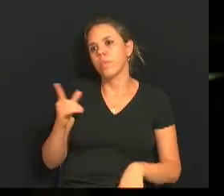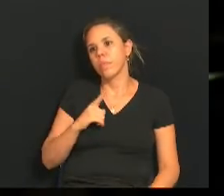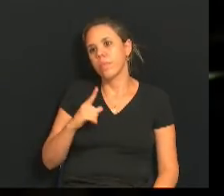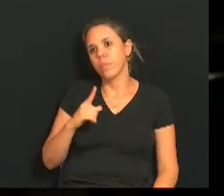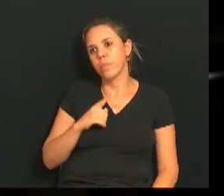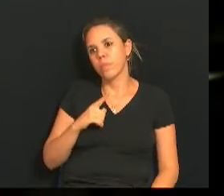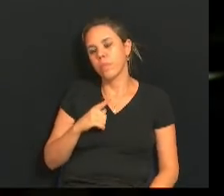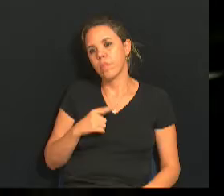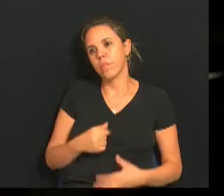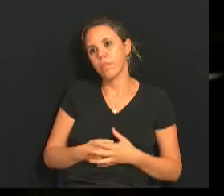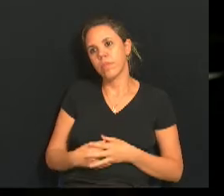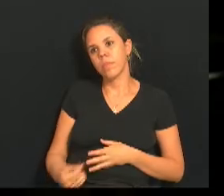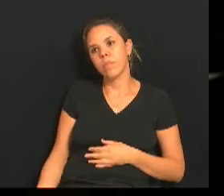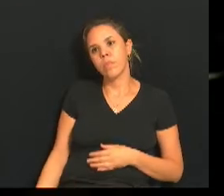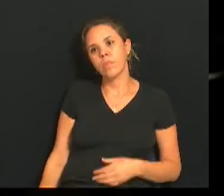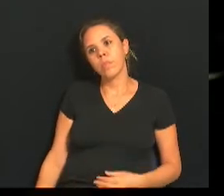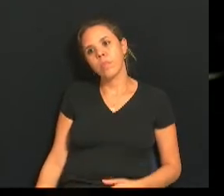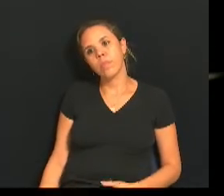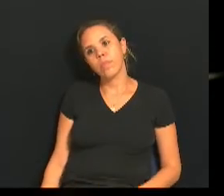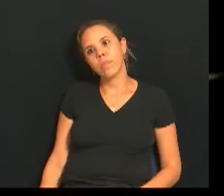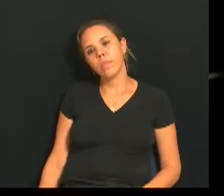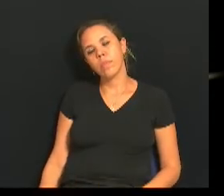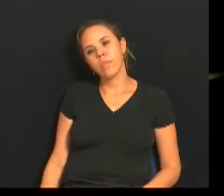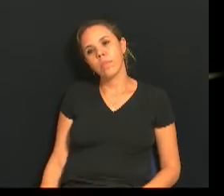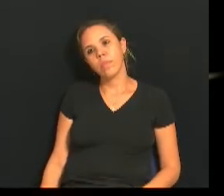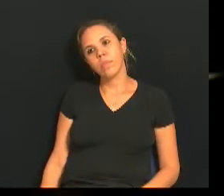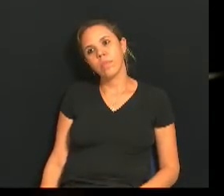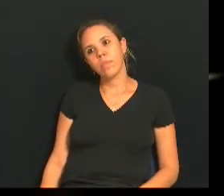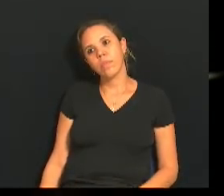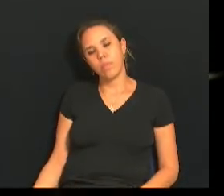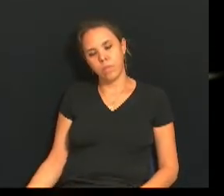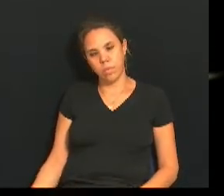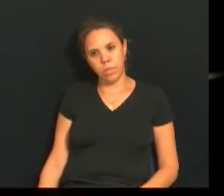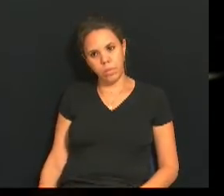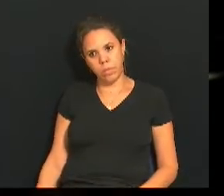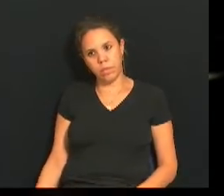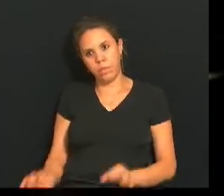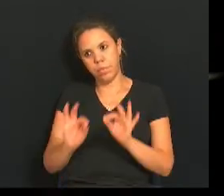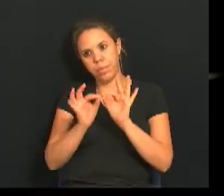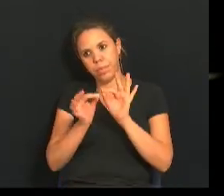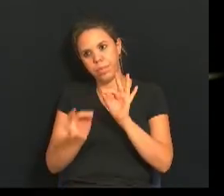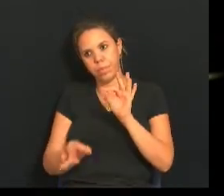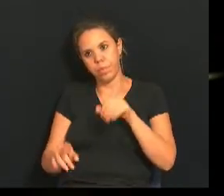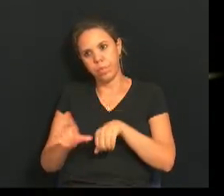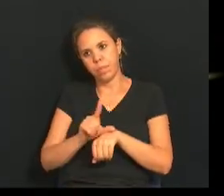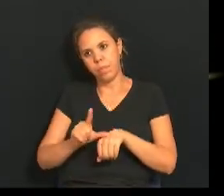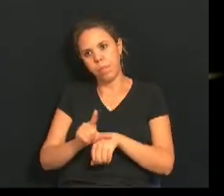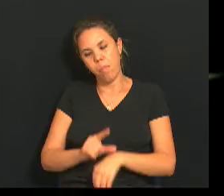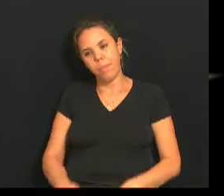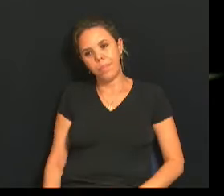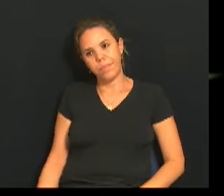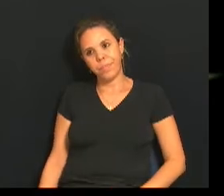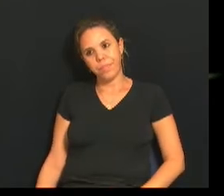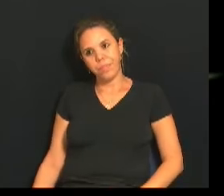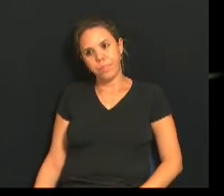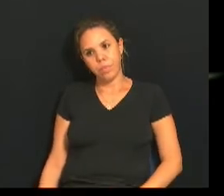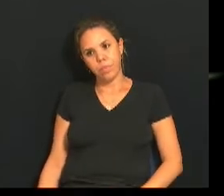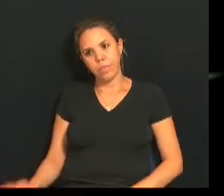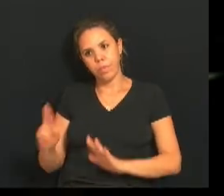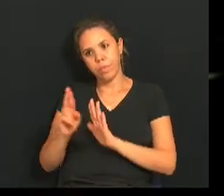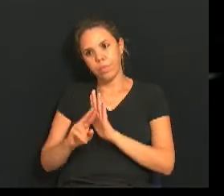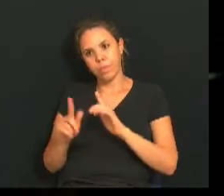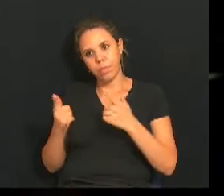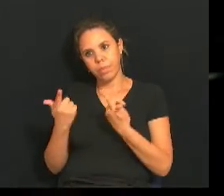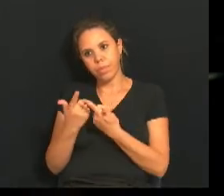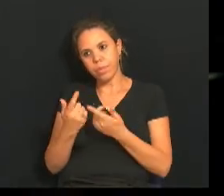vasta... Fechando. Apesar de já termos uma vasta legislação que normatiza a questão da gestão